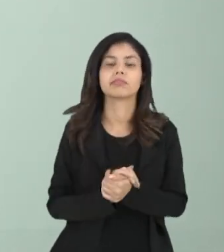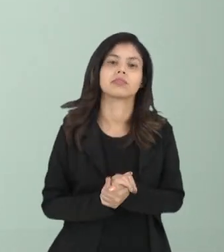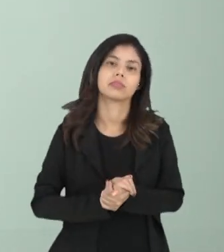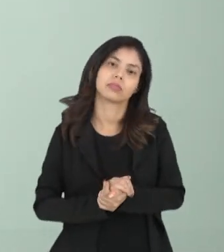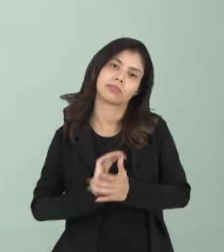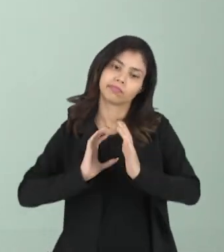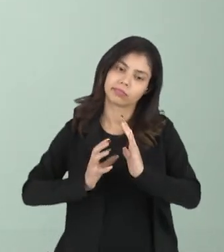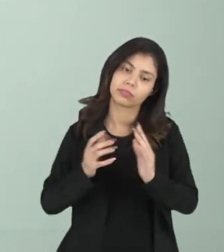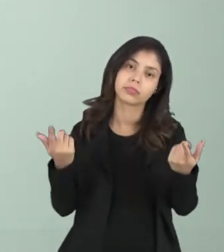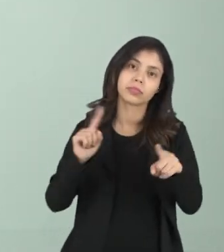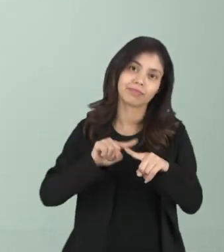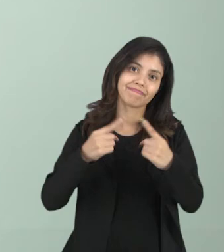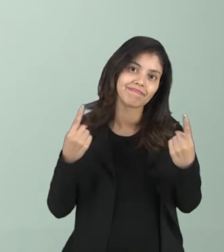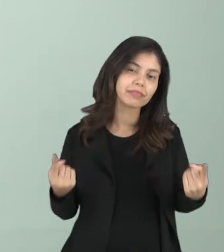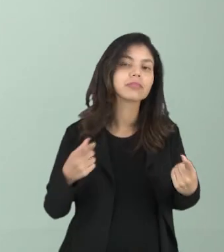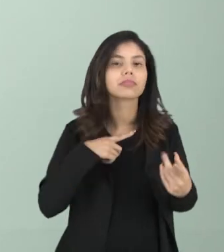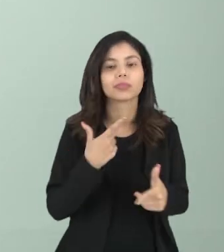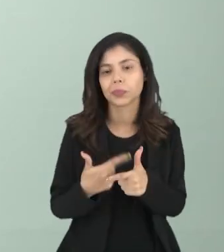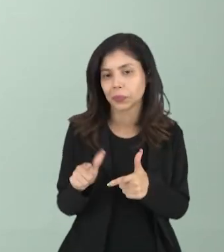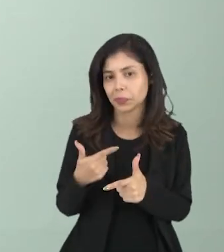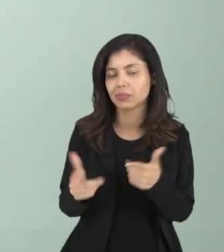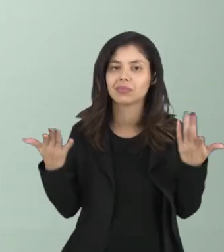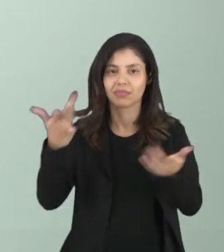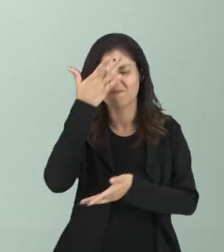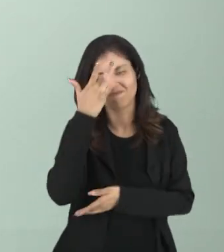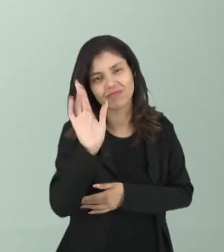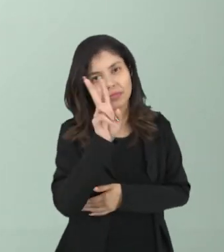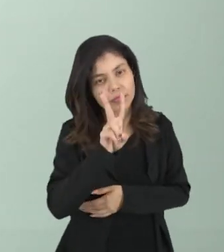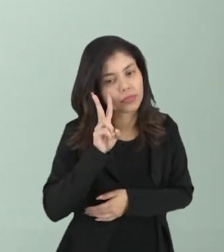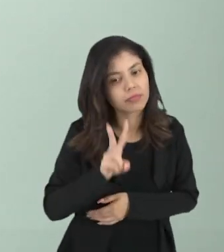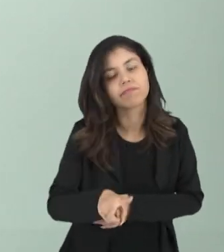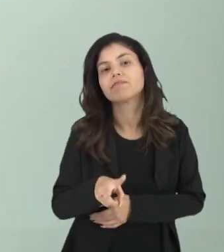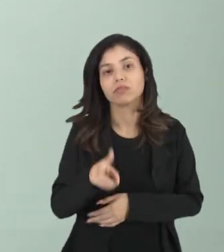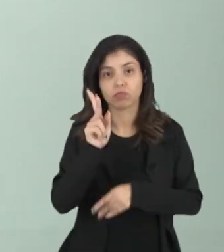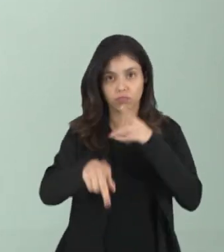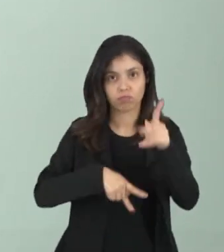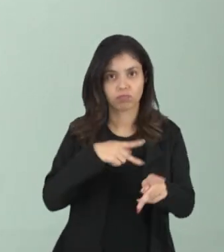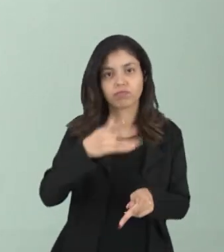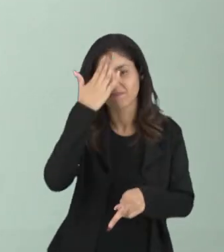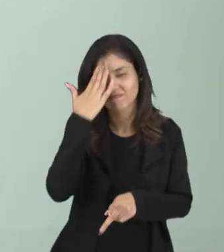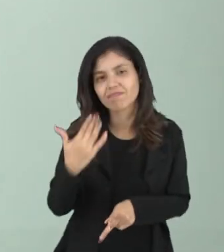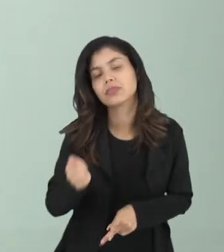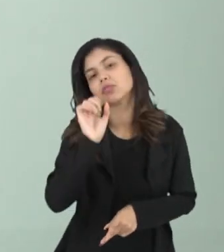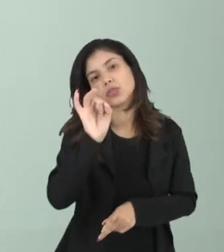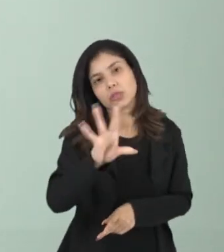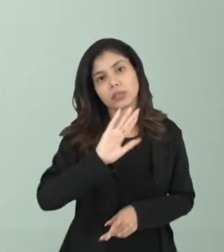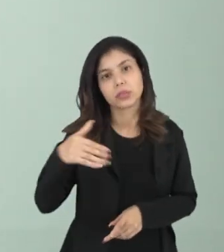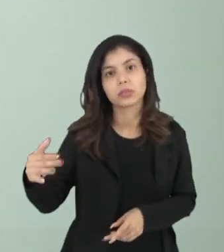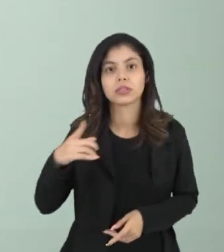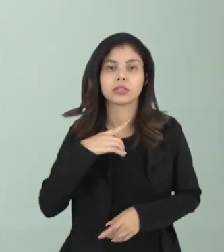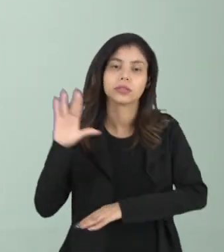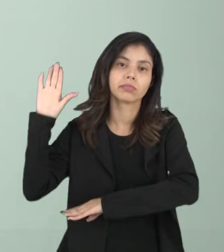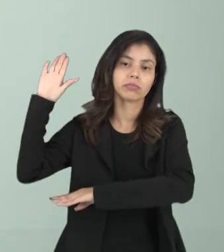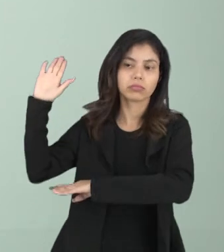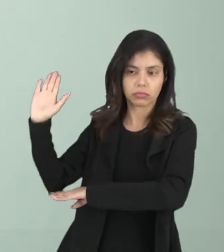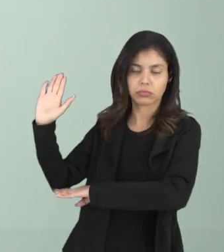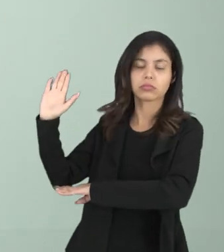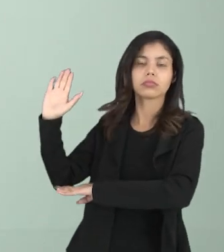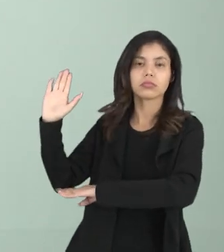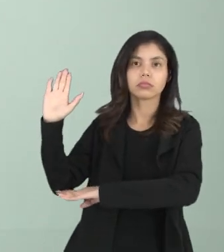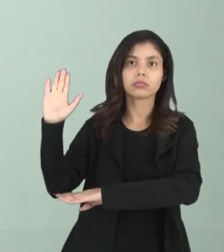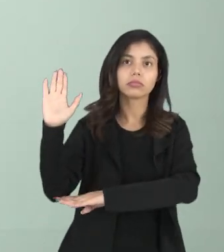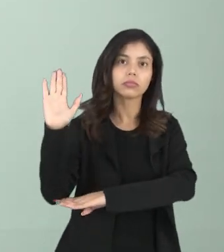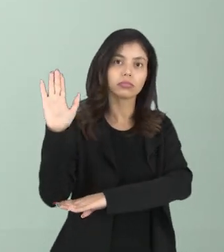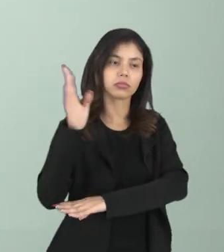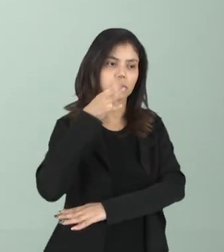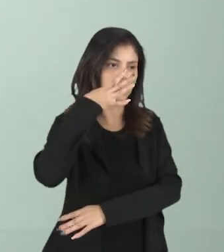cenário, mas existe uma grande problemática de não saber ouvir o povo. A gente só sabe na época da campanha, quando o povo